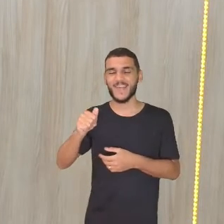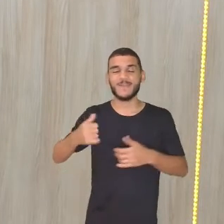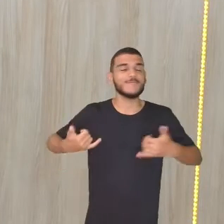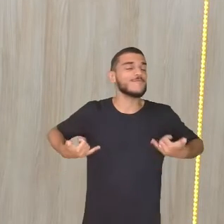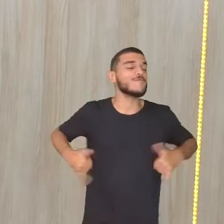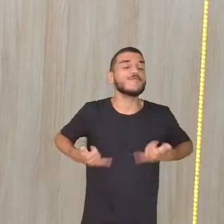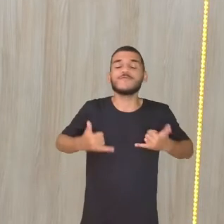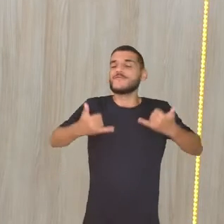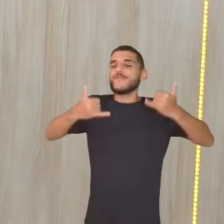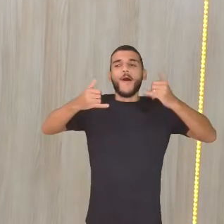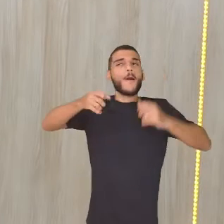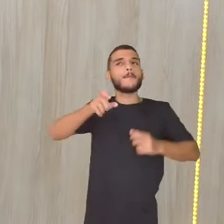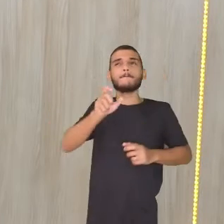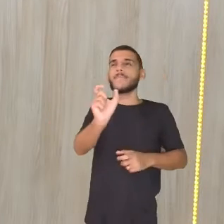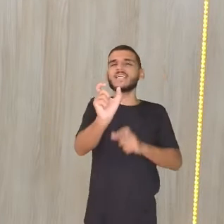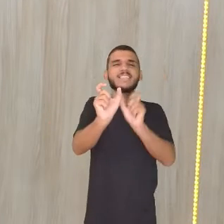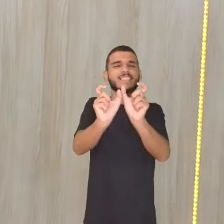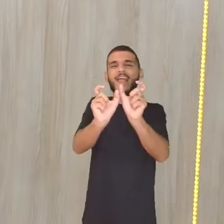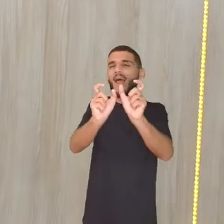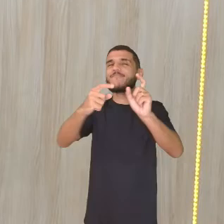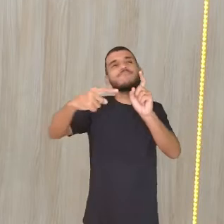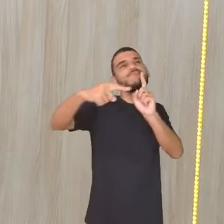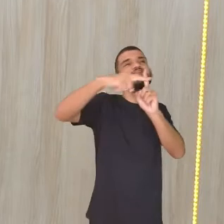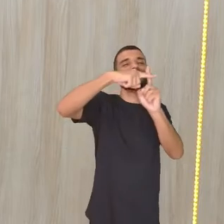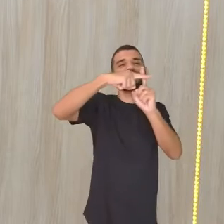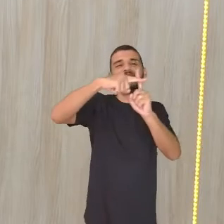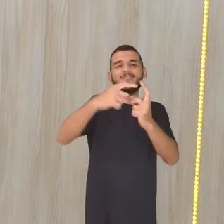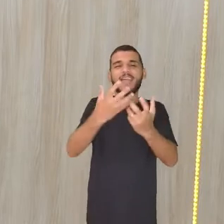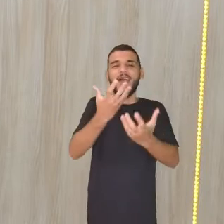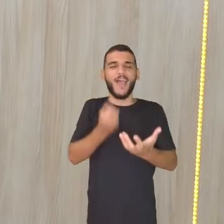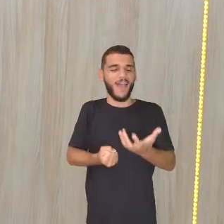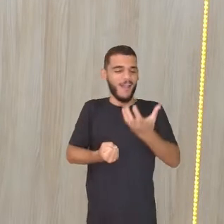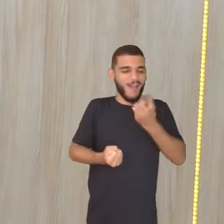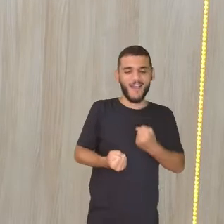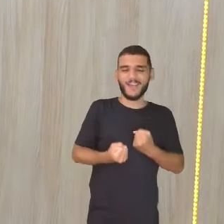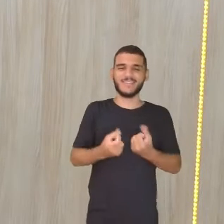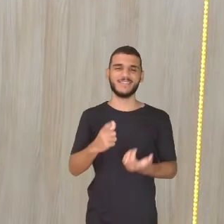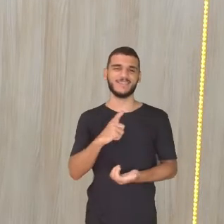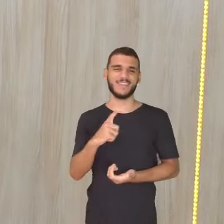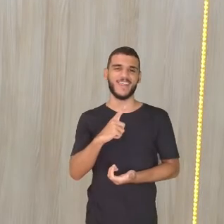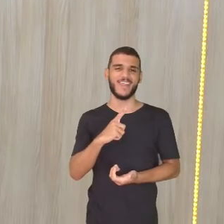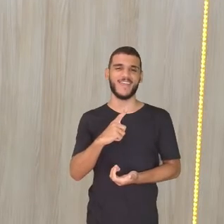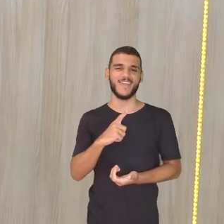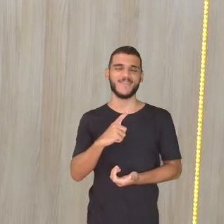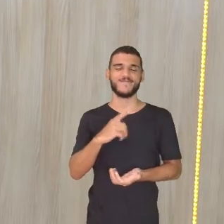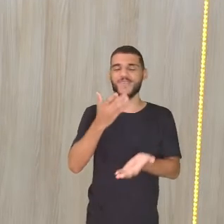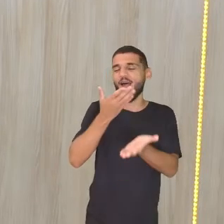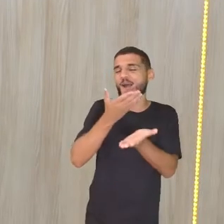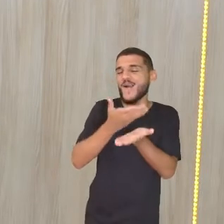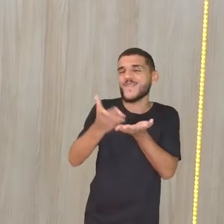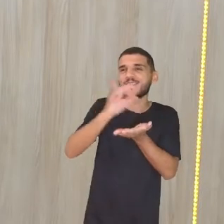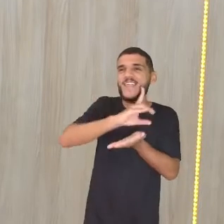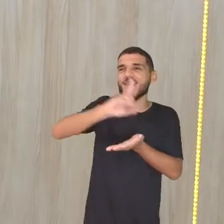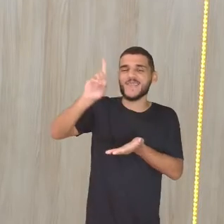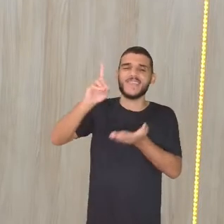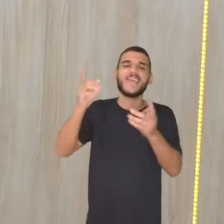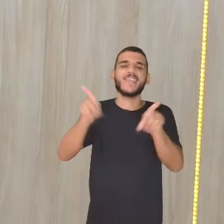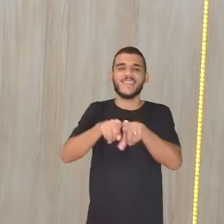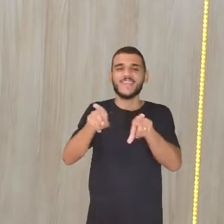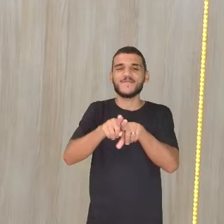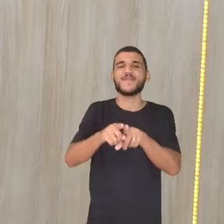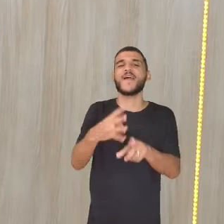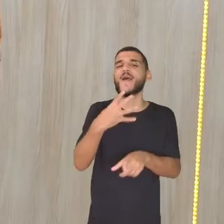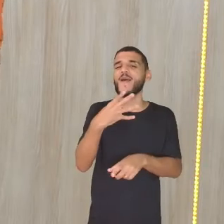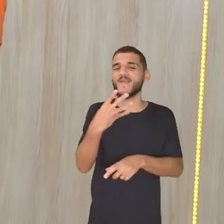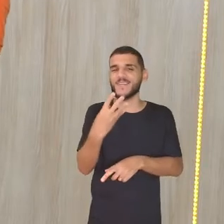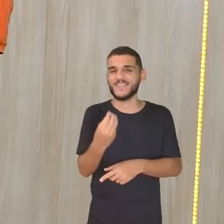com palavras, não é? Que ativa a nossa mente para estar bem e dispostos para o conhecimento.